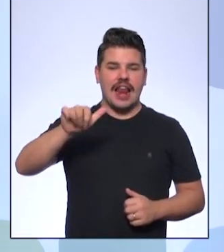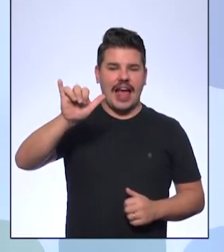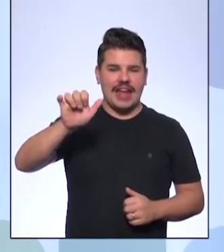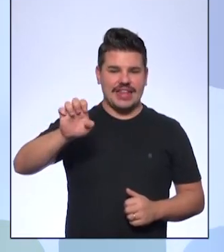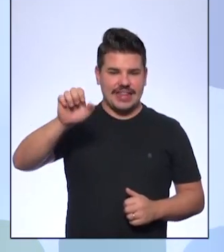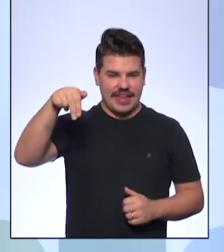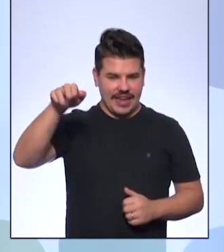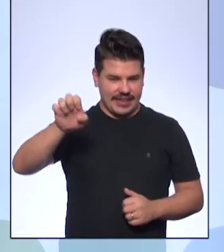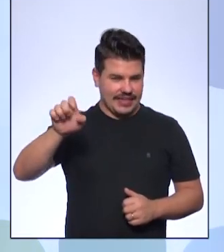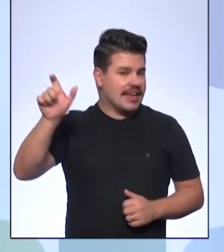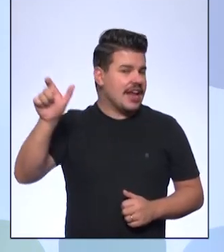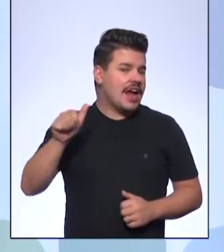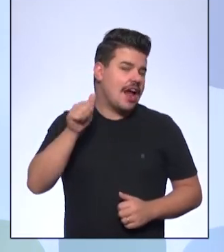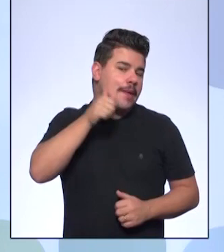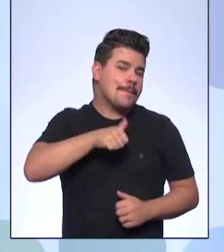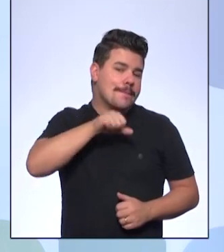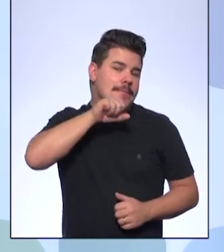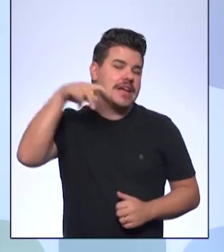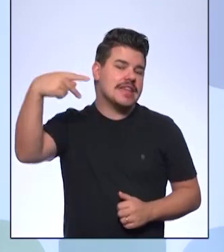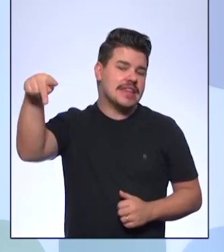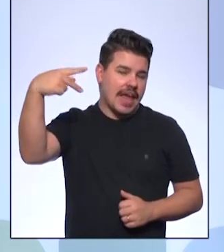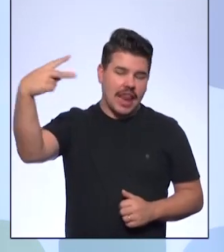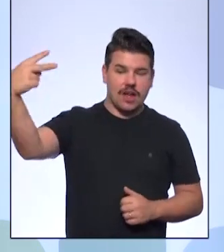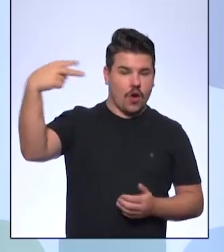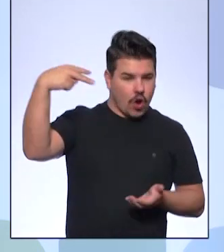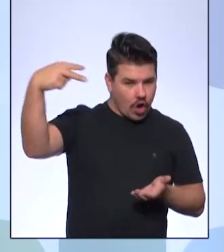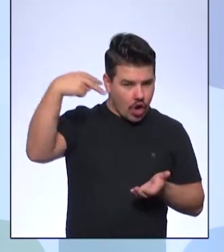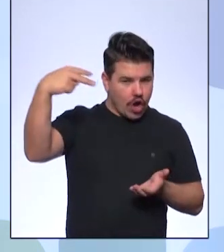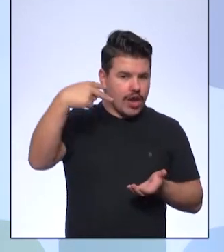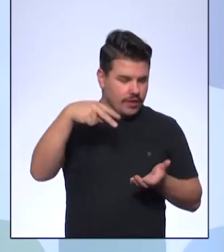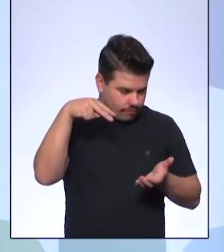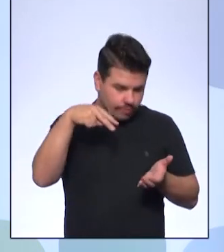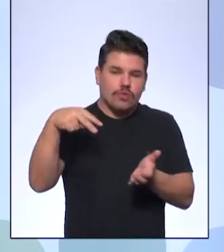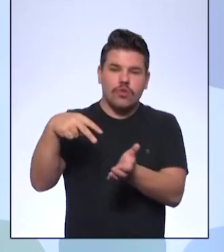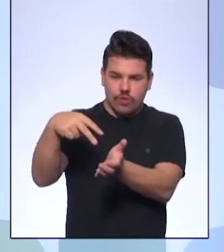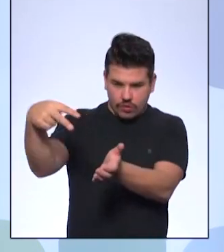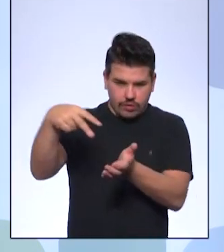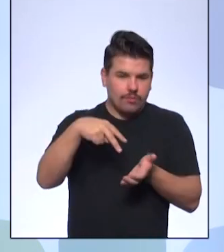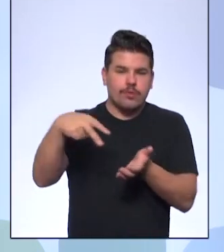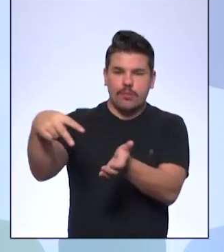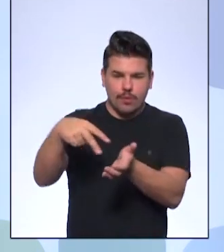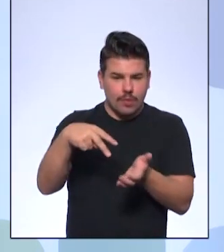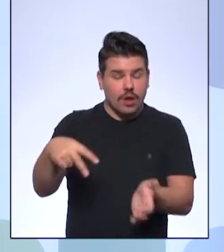A mãe dela sempre está de olho e sempre monitorando, que